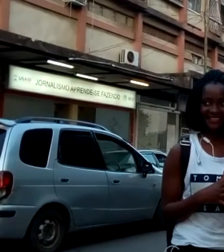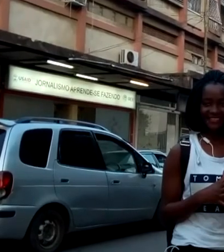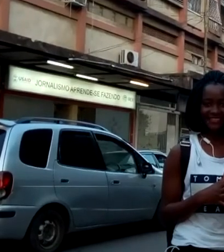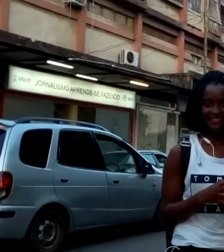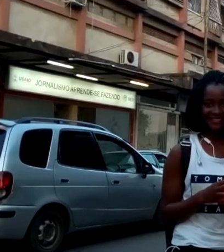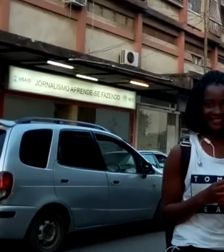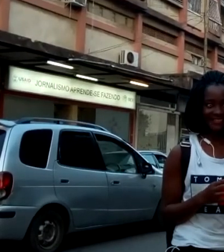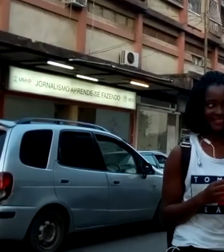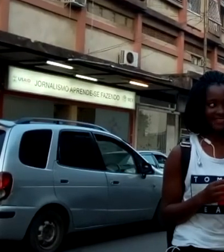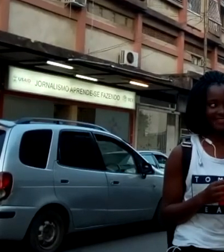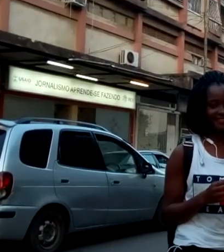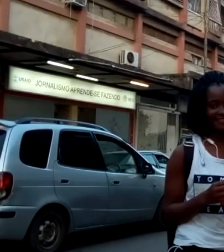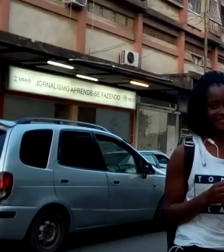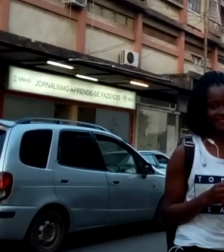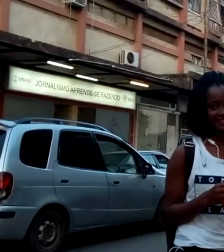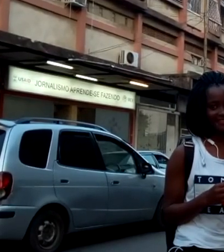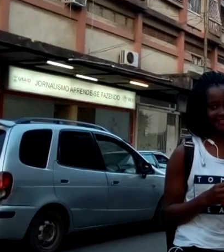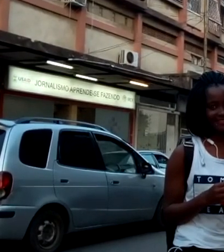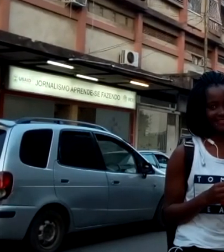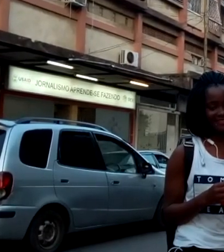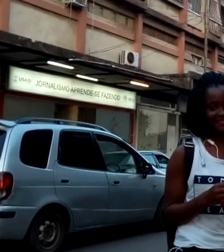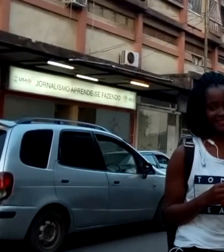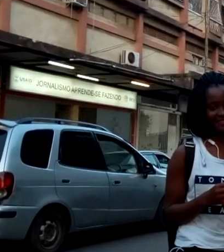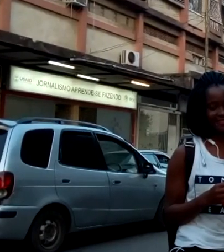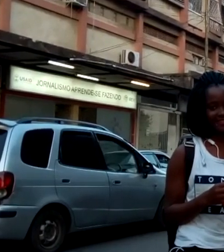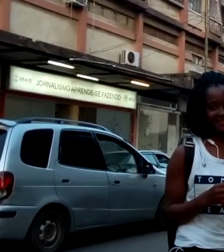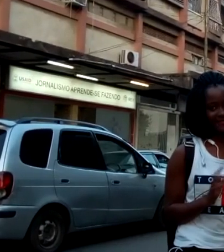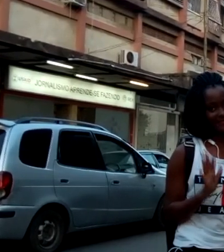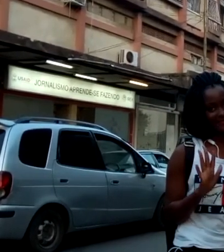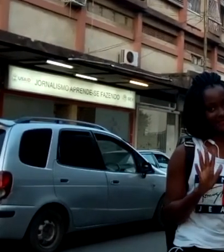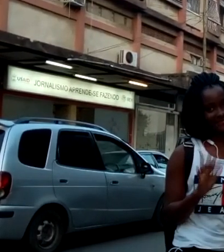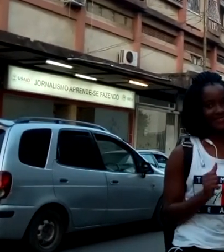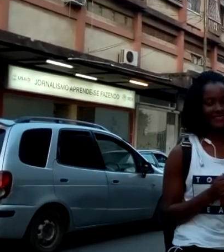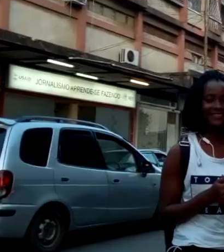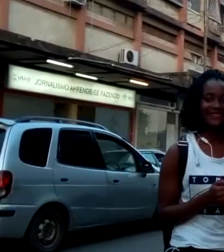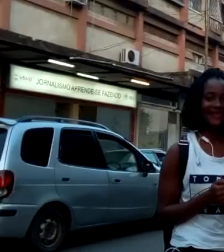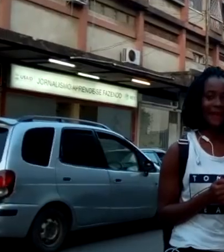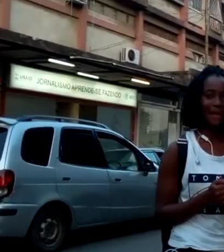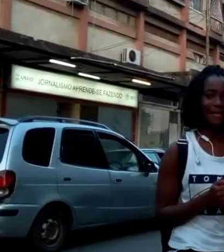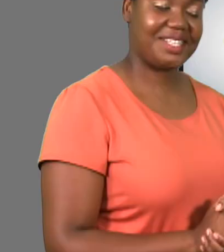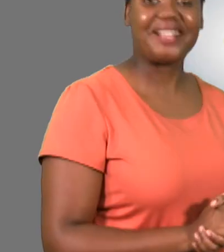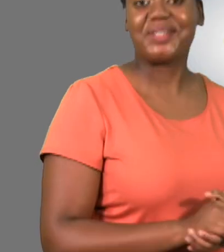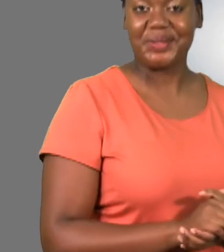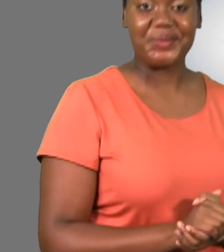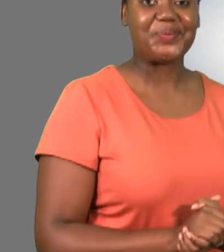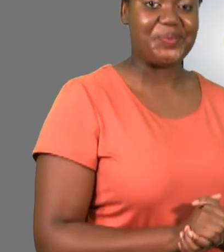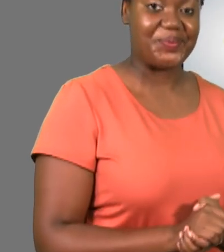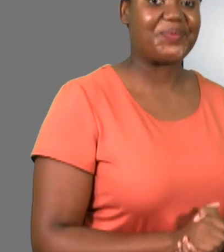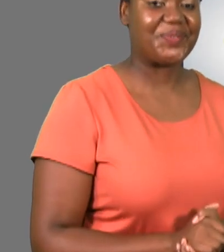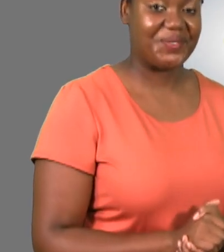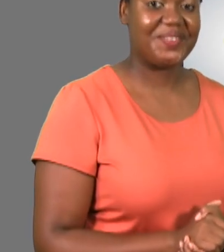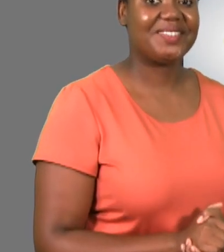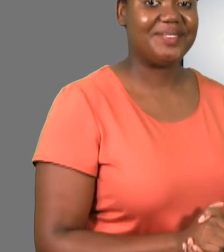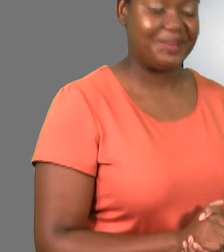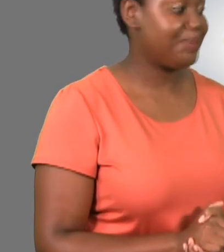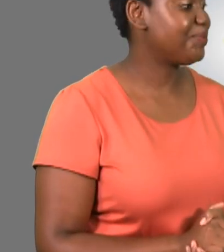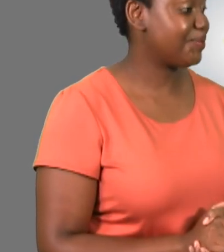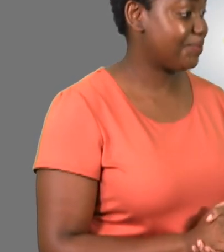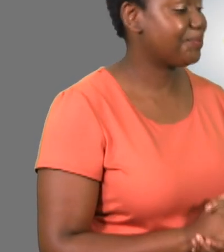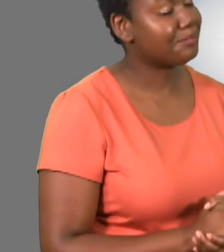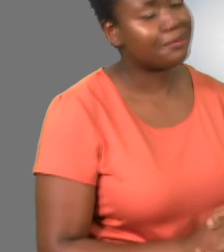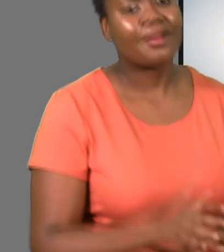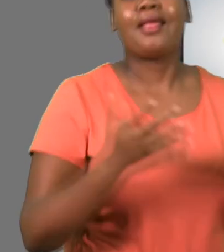esqueça de exercitar aí em casa. Tchauzinho. Até o próximo programa. Chegamos ao fim desta edição do